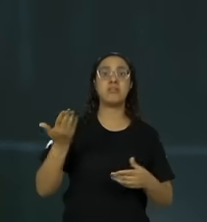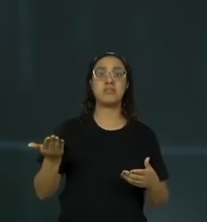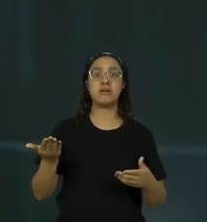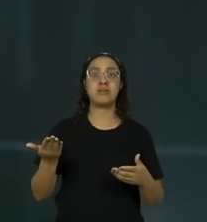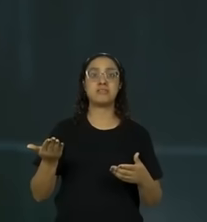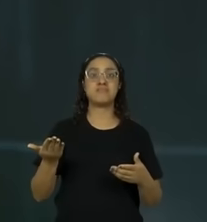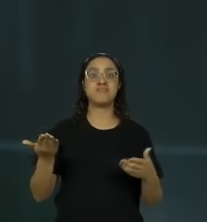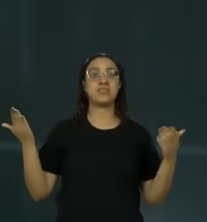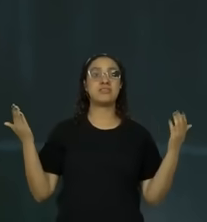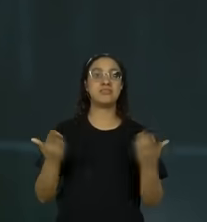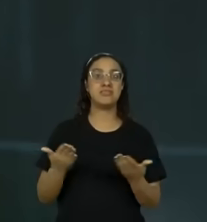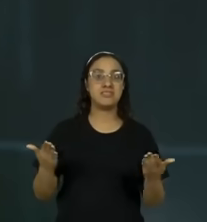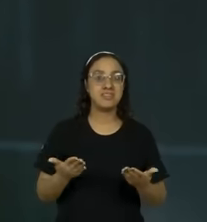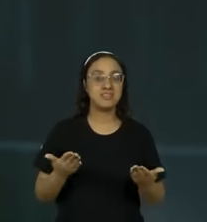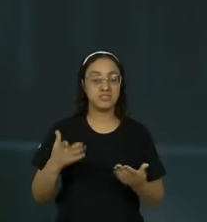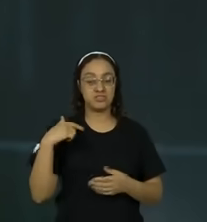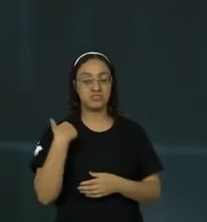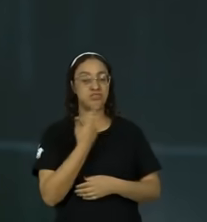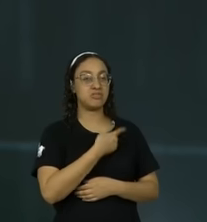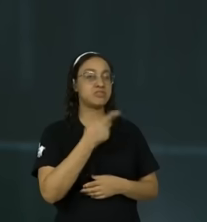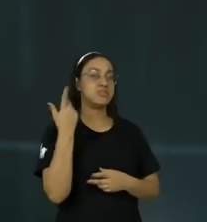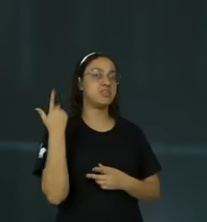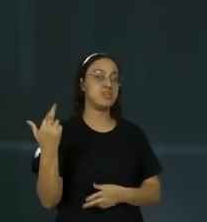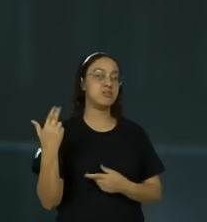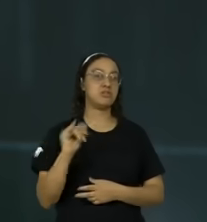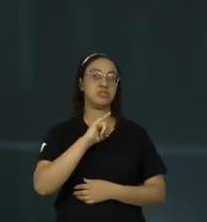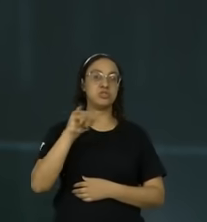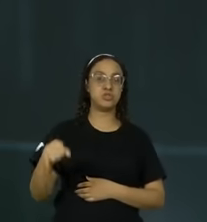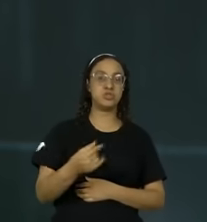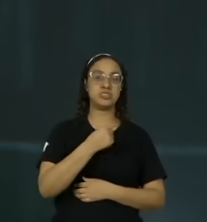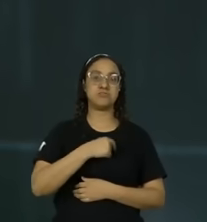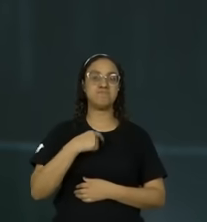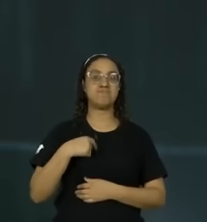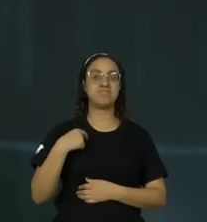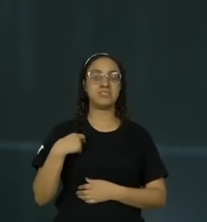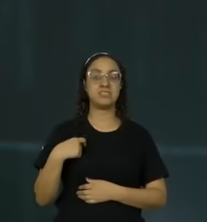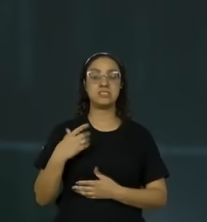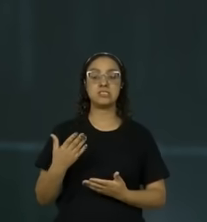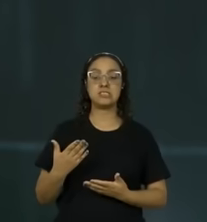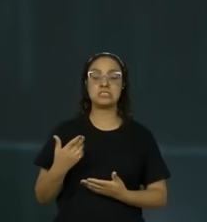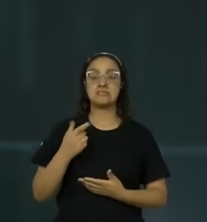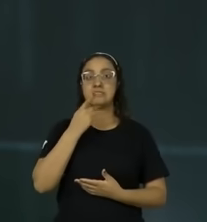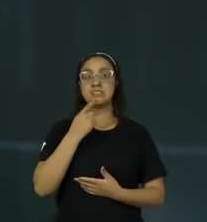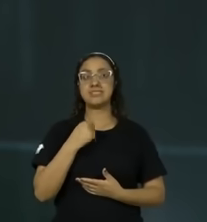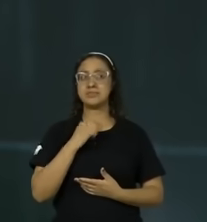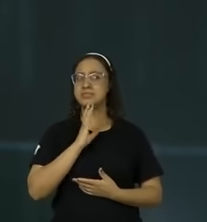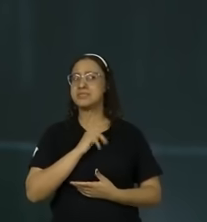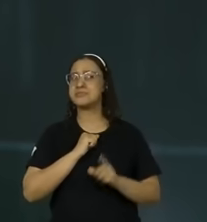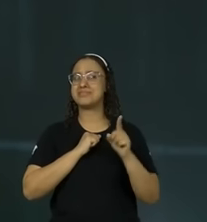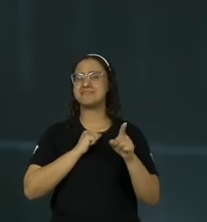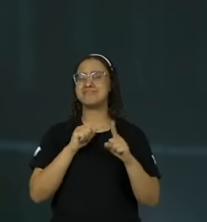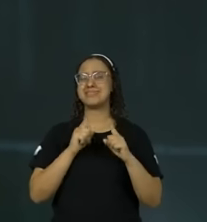E agora você está numa situação como José. Eu amo você, mas eu odeio você.